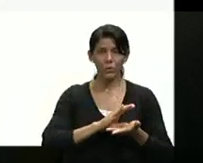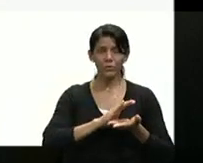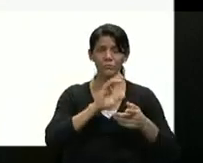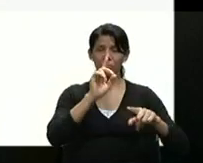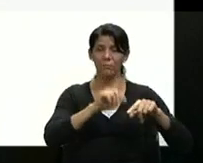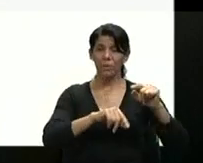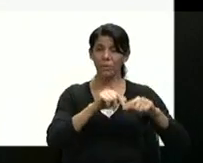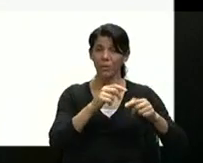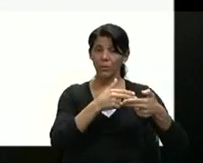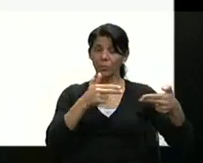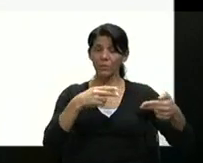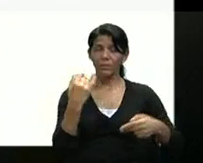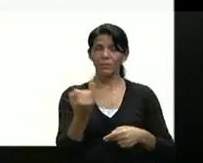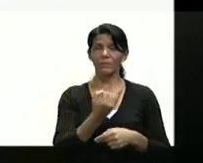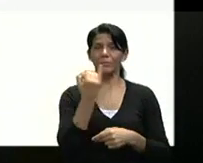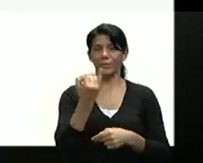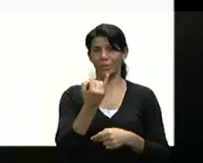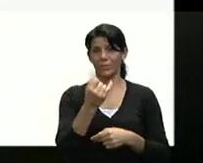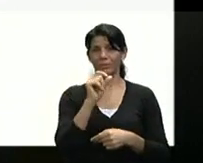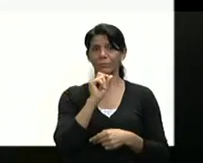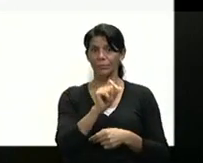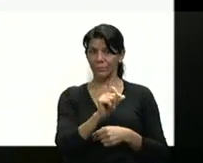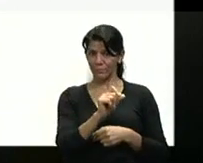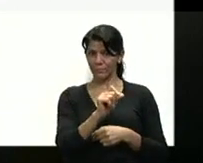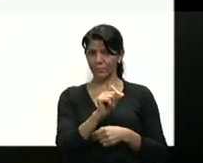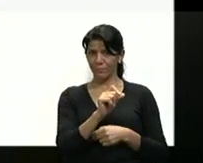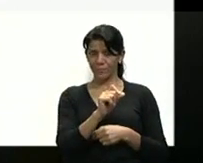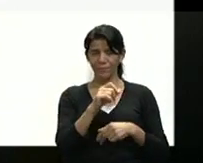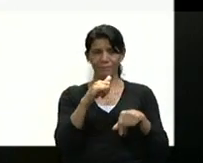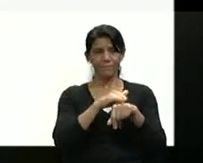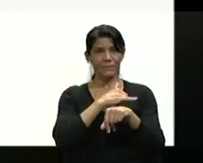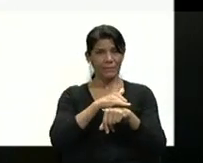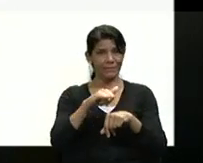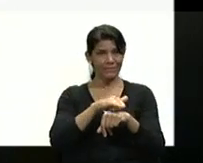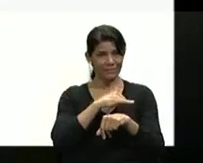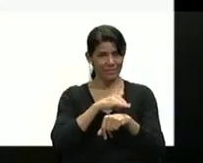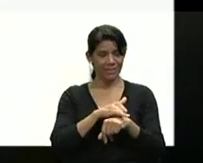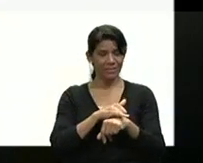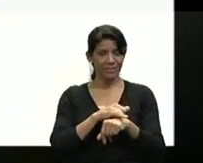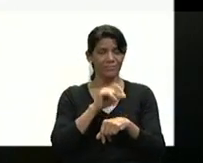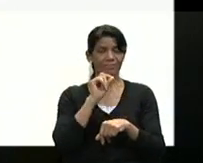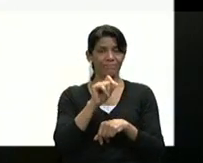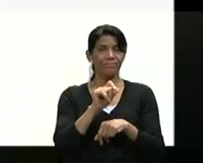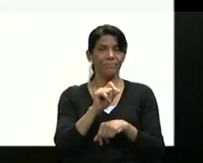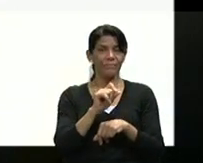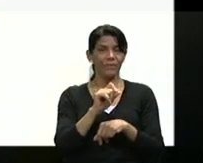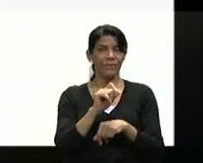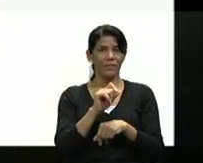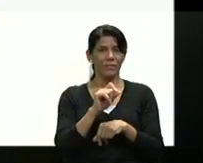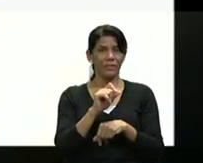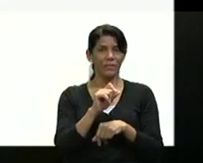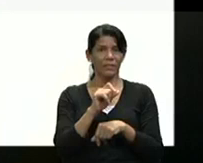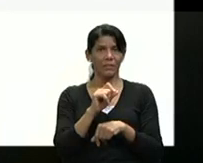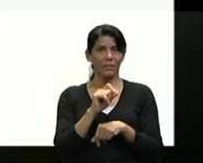elementos importantes para as estratégias que serão